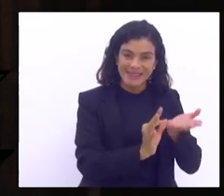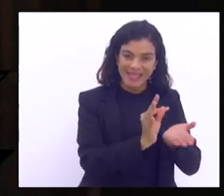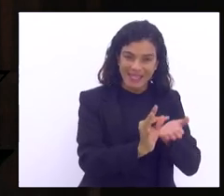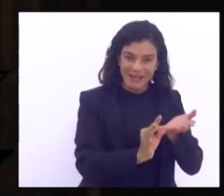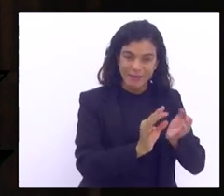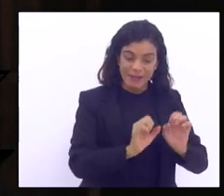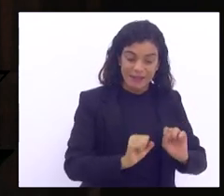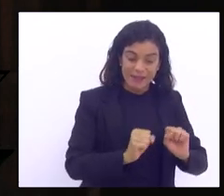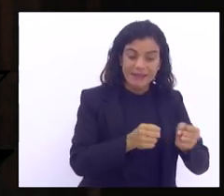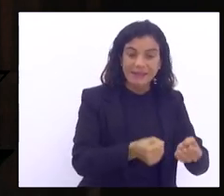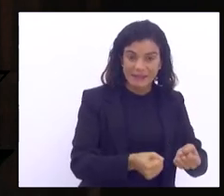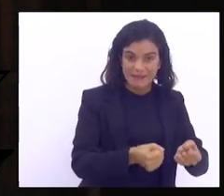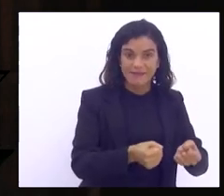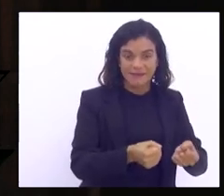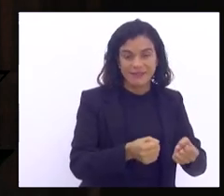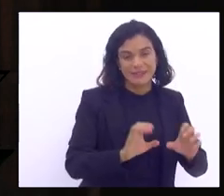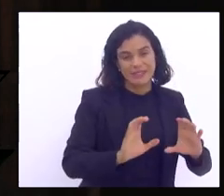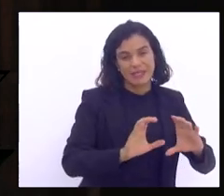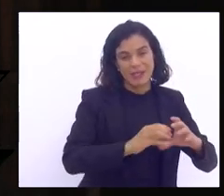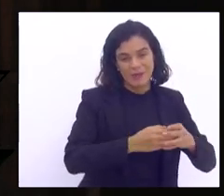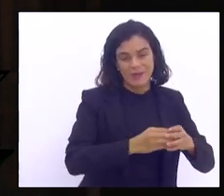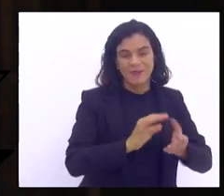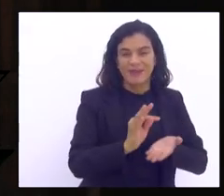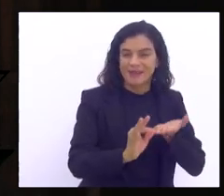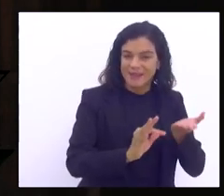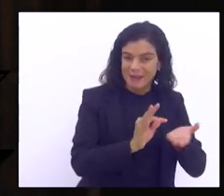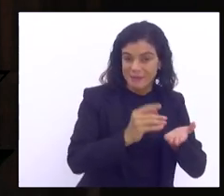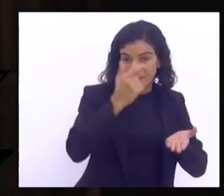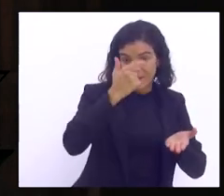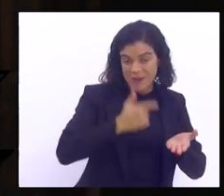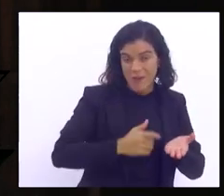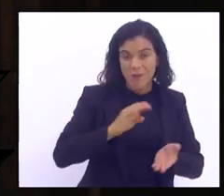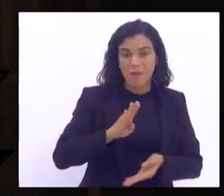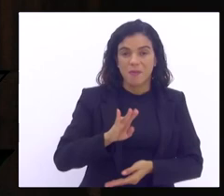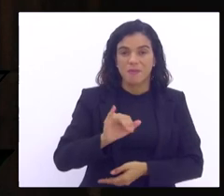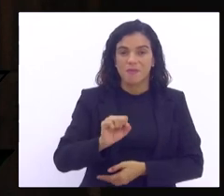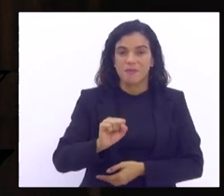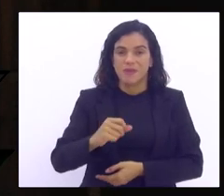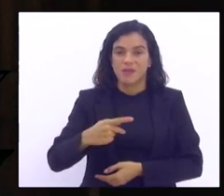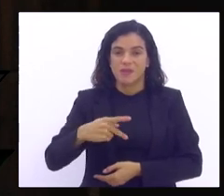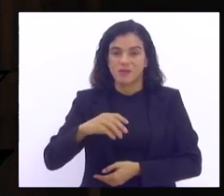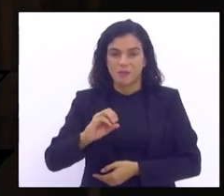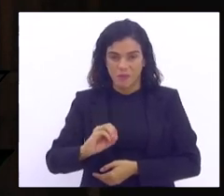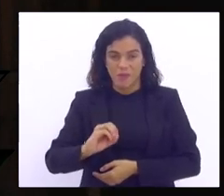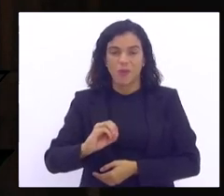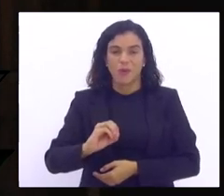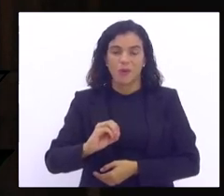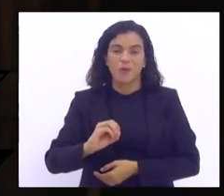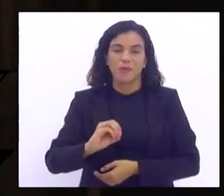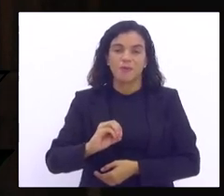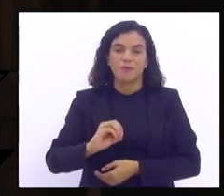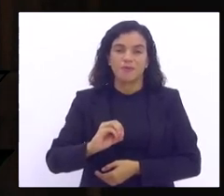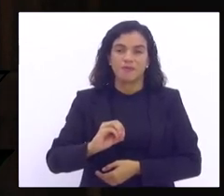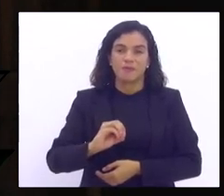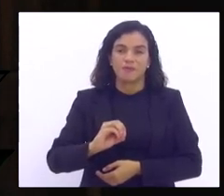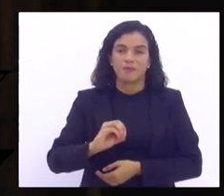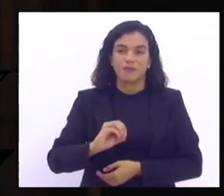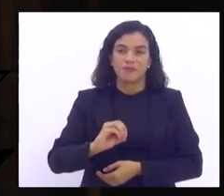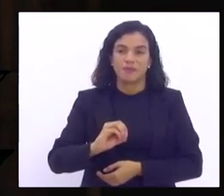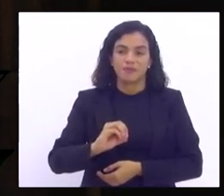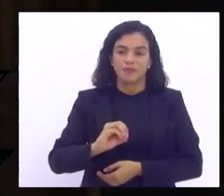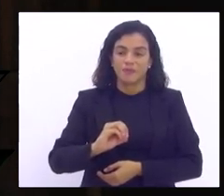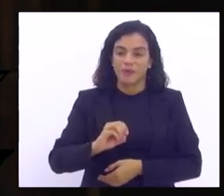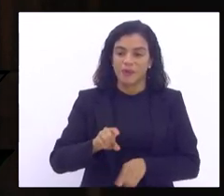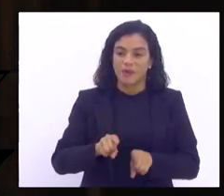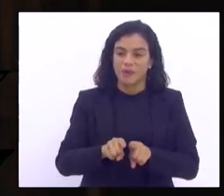Parlamentar em Defesa das Comunidades Terapêuticas. Eu sou o bispo referencial do Leste 1, da CNBB, para